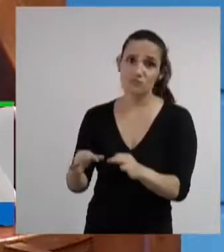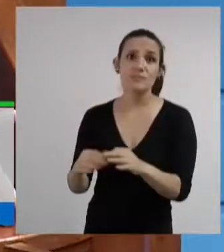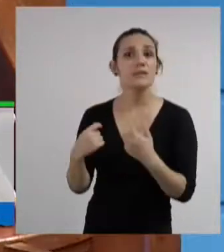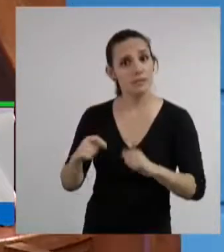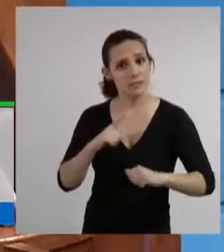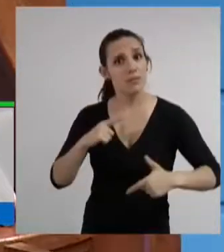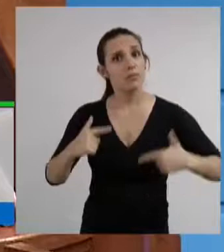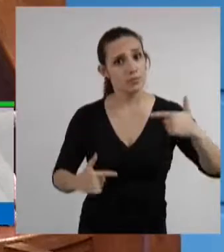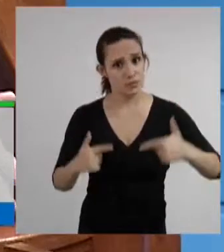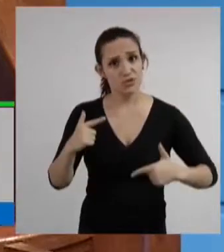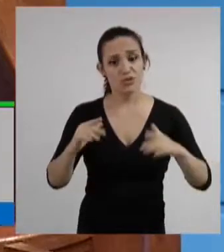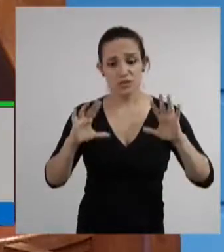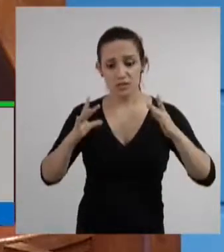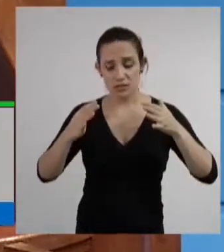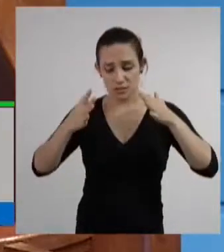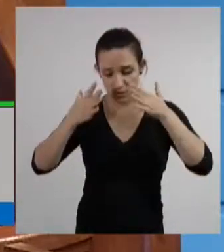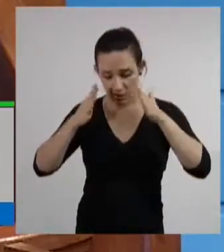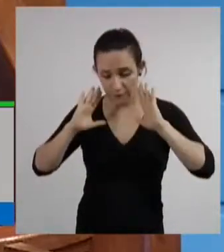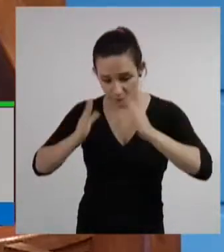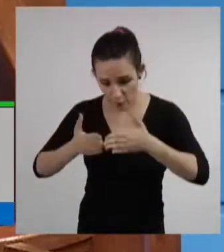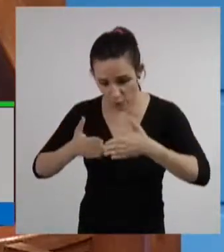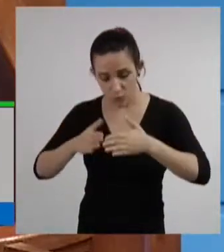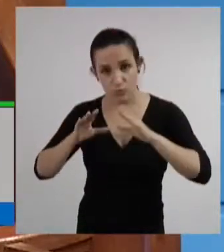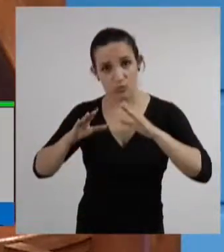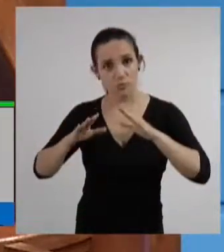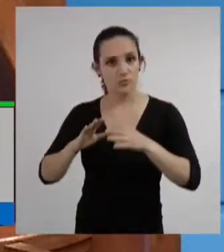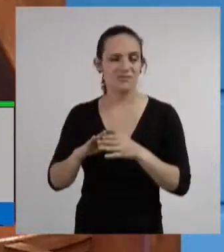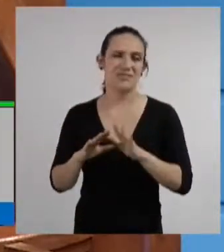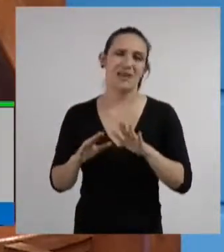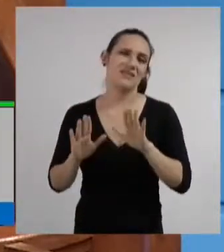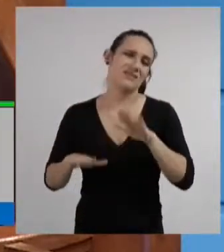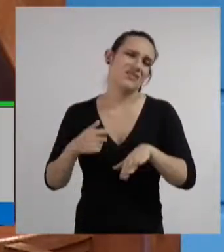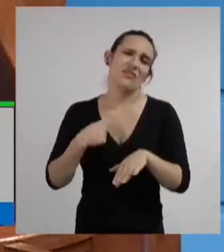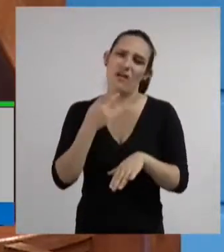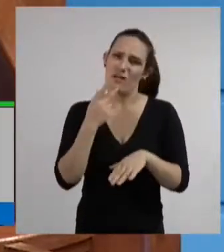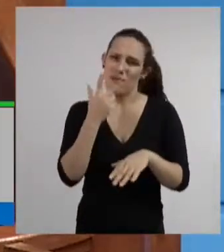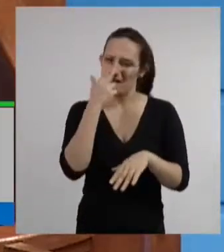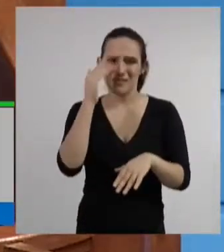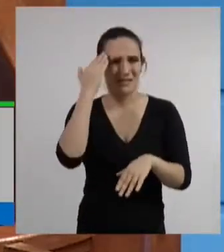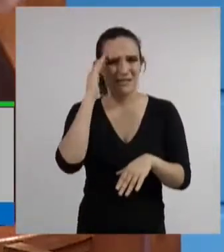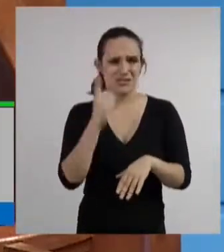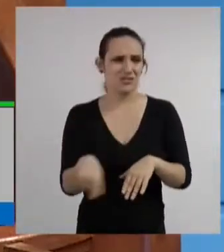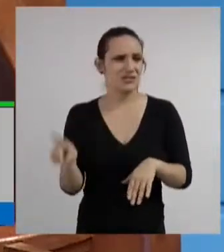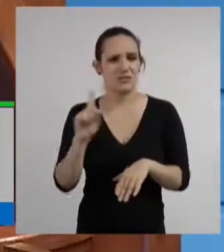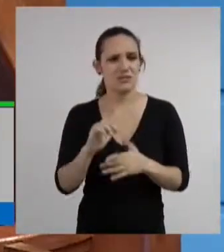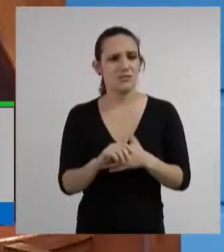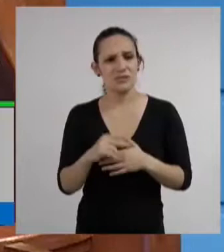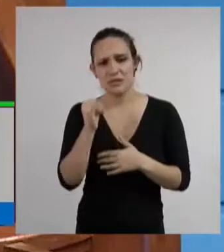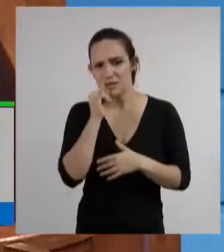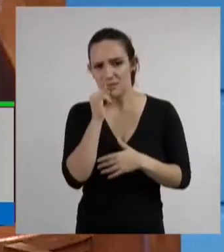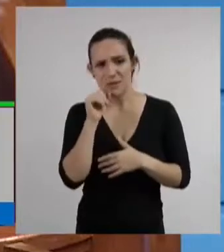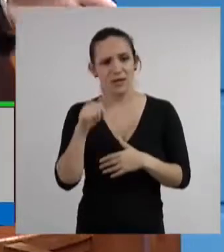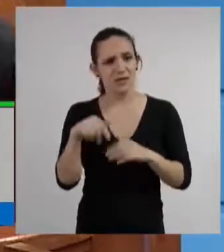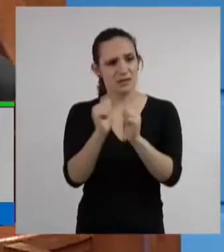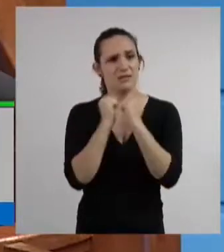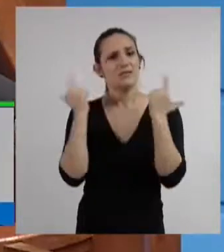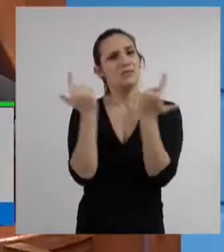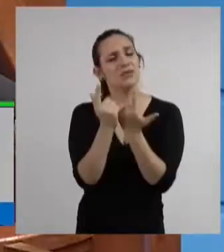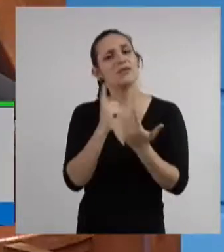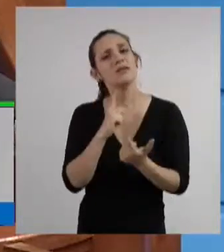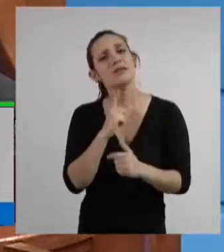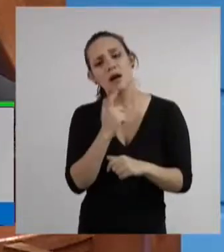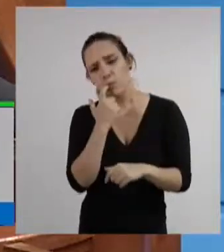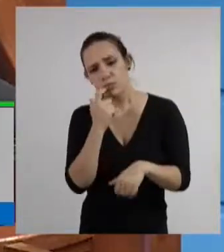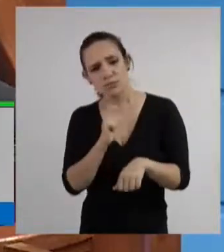para isso, e aí, às vezes, eu falo aqui, sou até mal entendido. Nós estamos aqui, está aqui na casa, vai votar daqui a